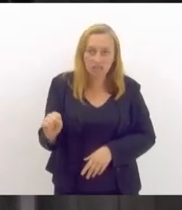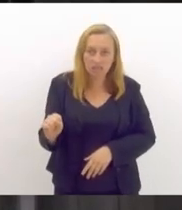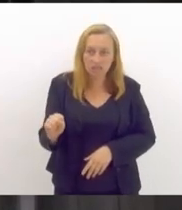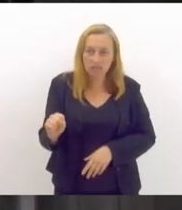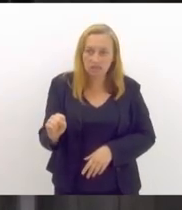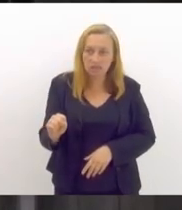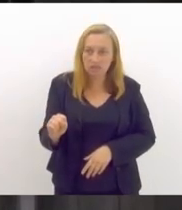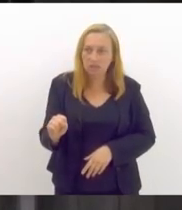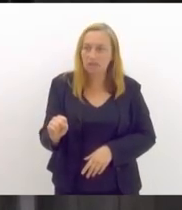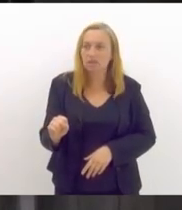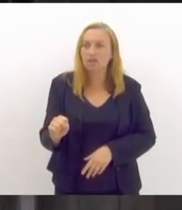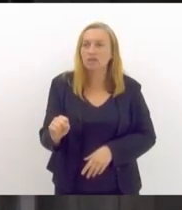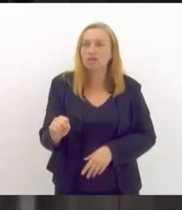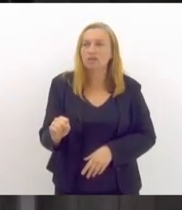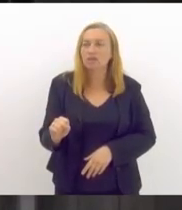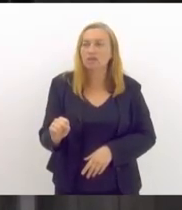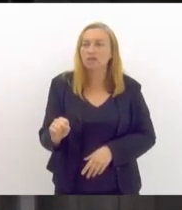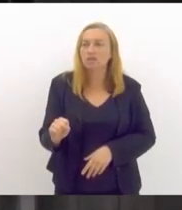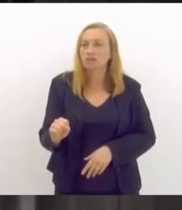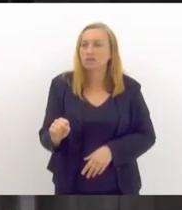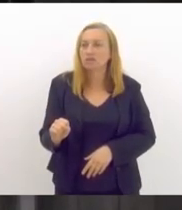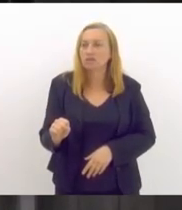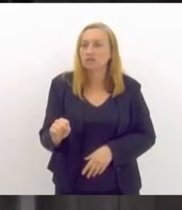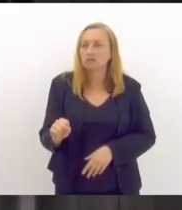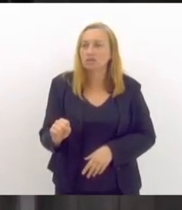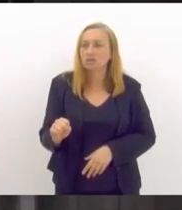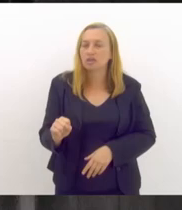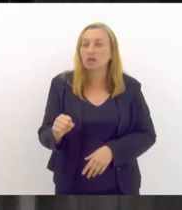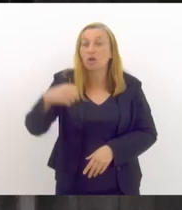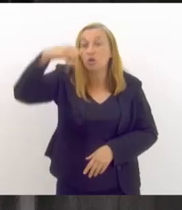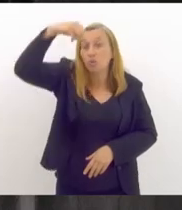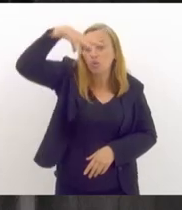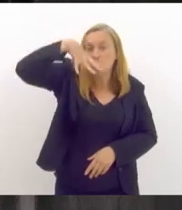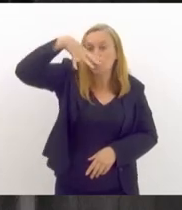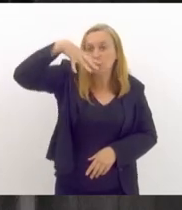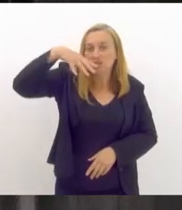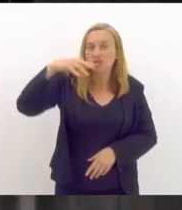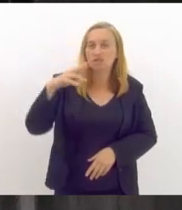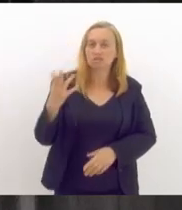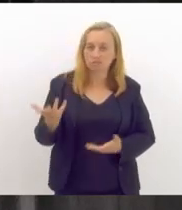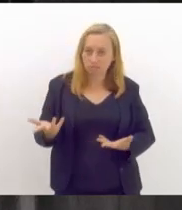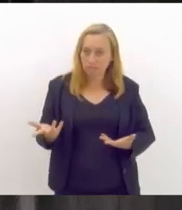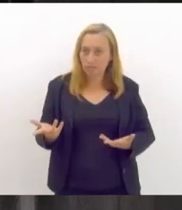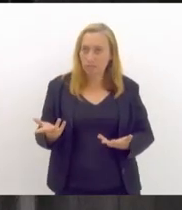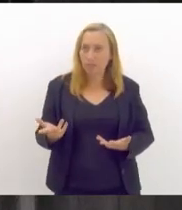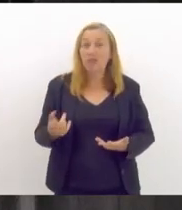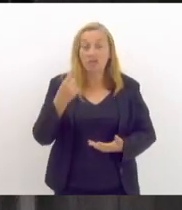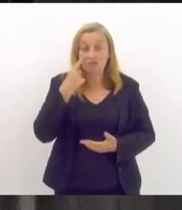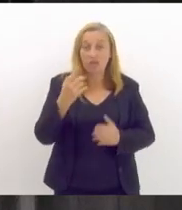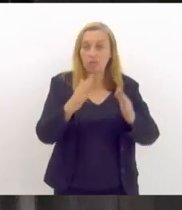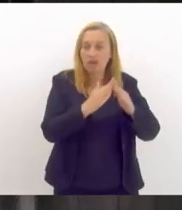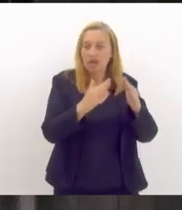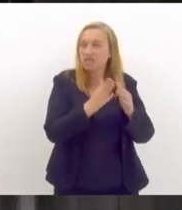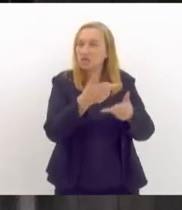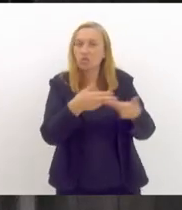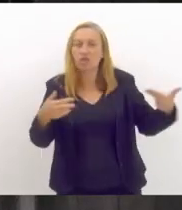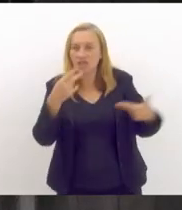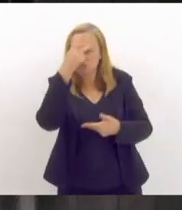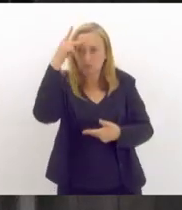e básico e essencial luz energia elétrica você imagine uma casa com várias pessoas